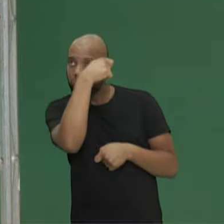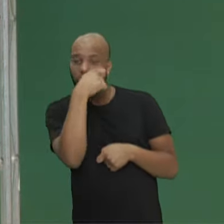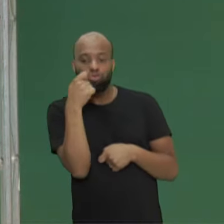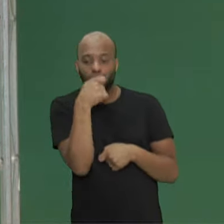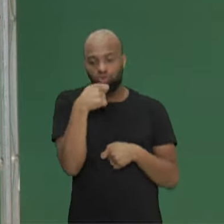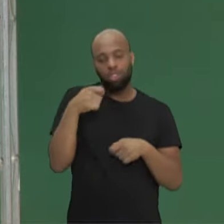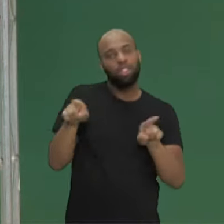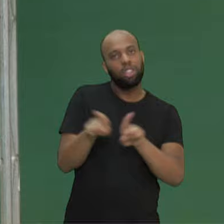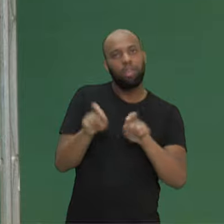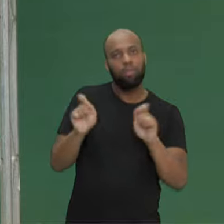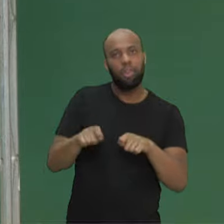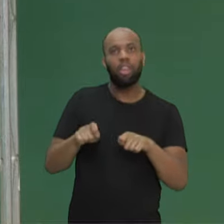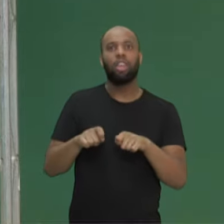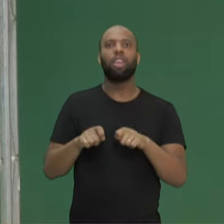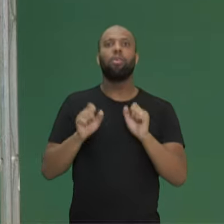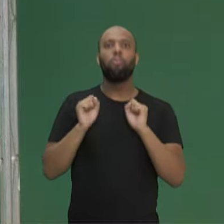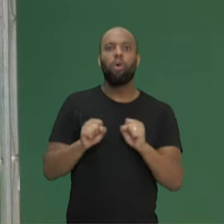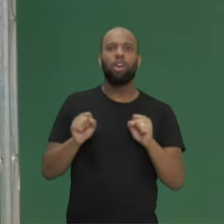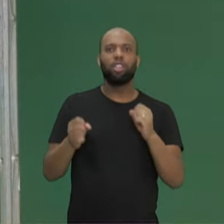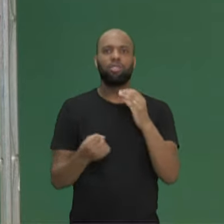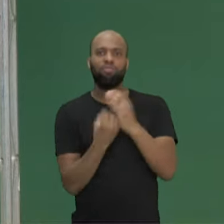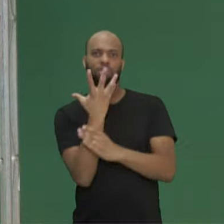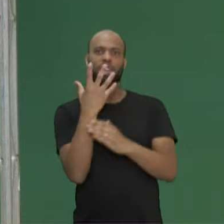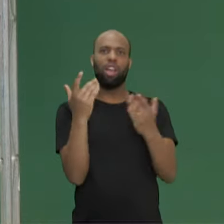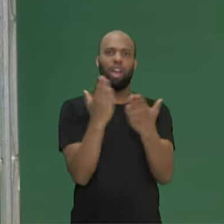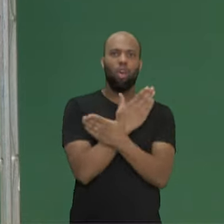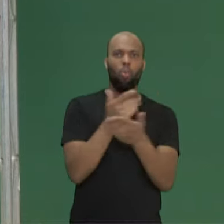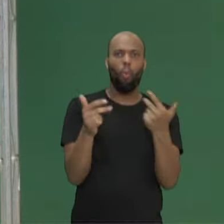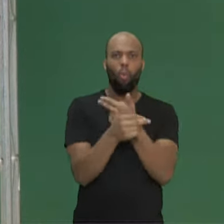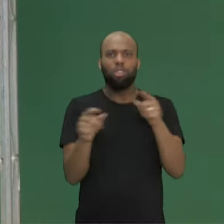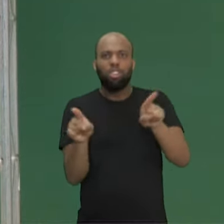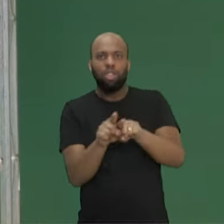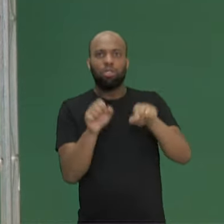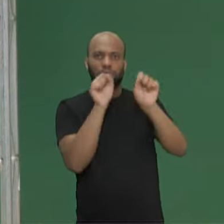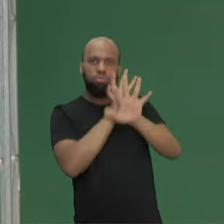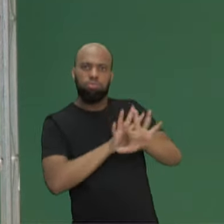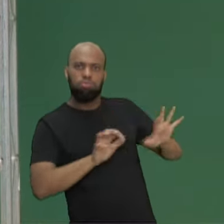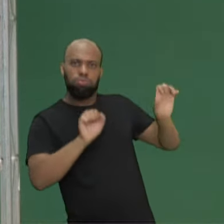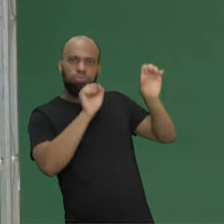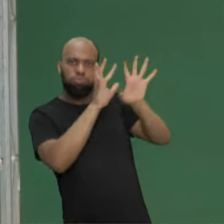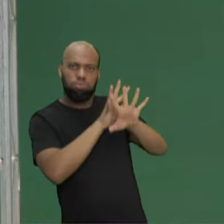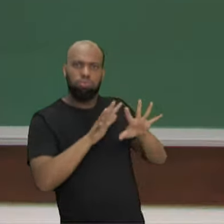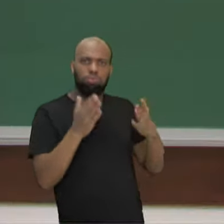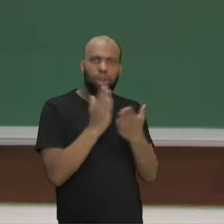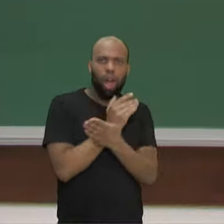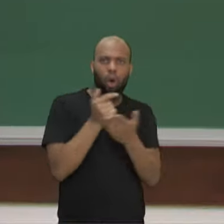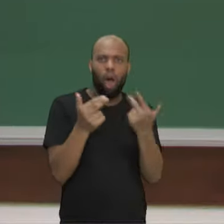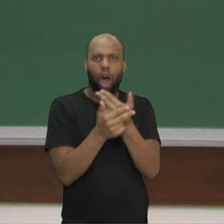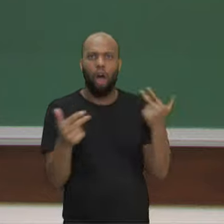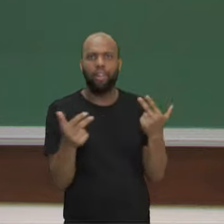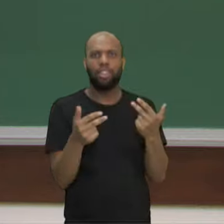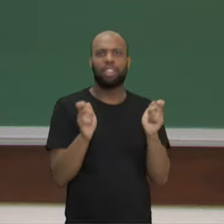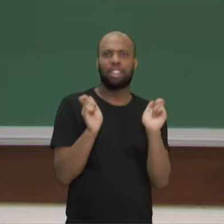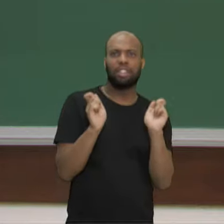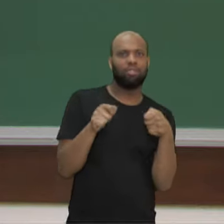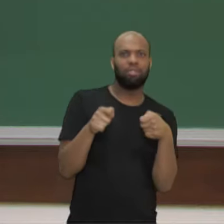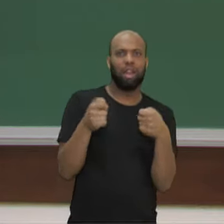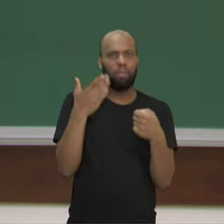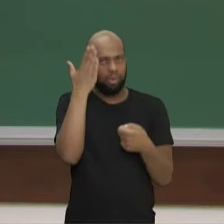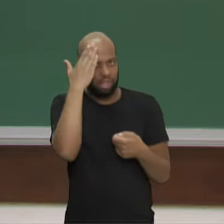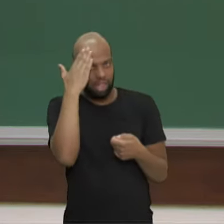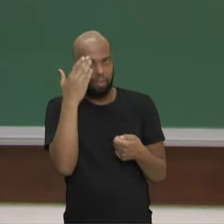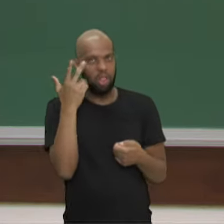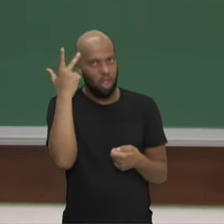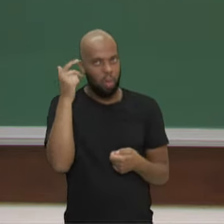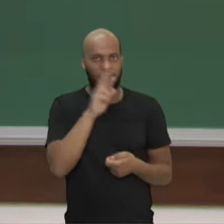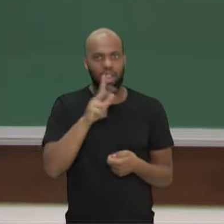um ser misterioso, místico, enfim, diferente, né? Um ser fantástico, né? Pode ser uma maquiagem